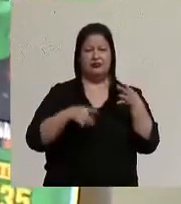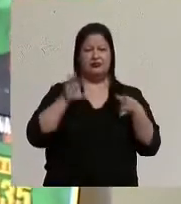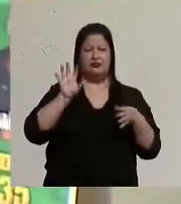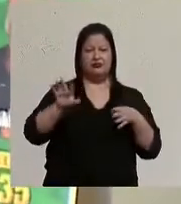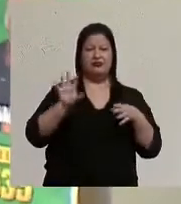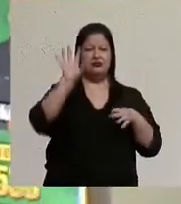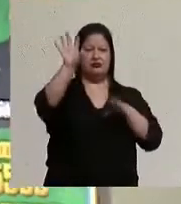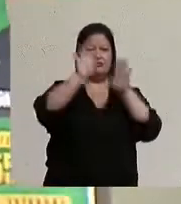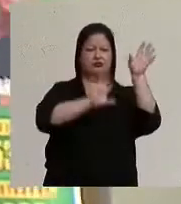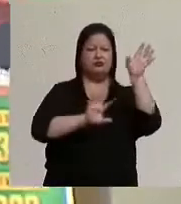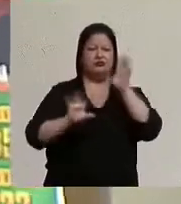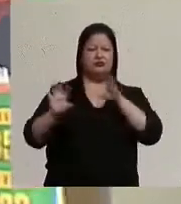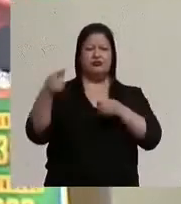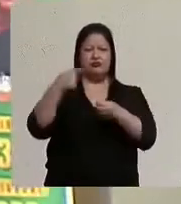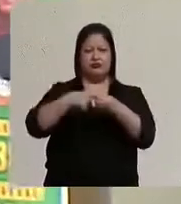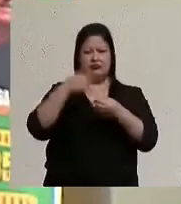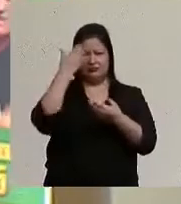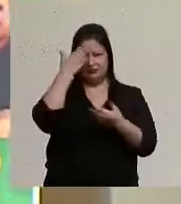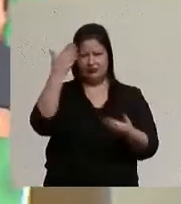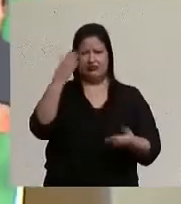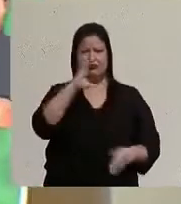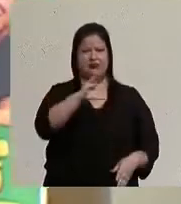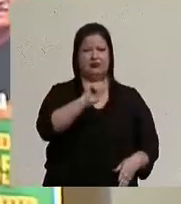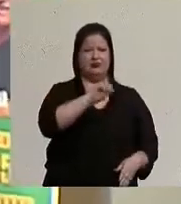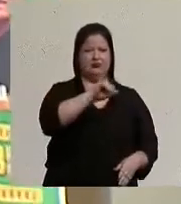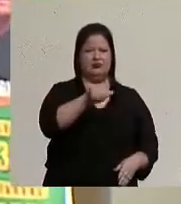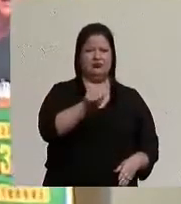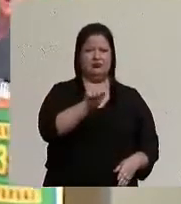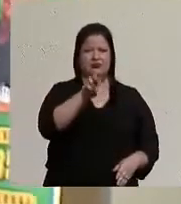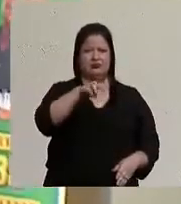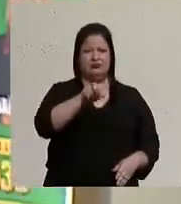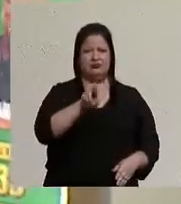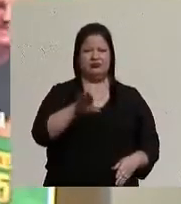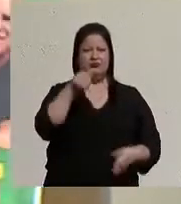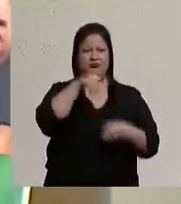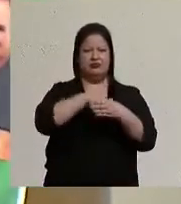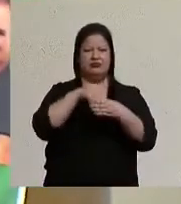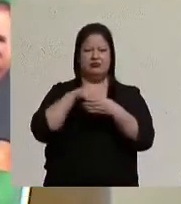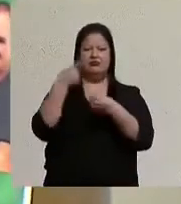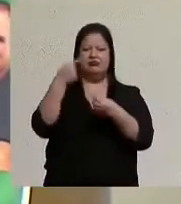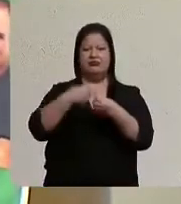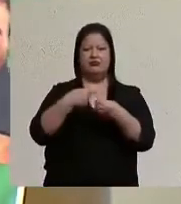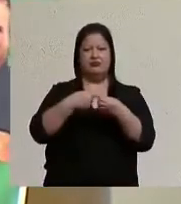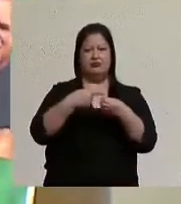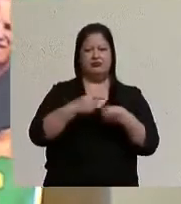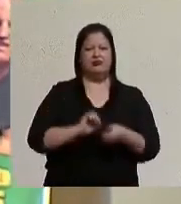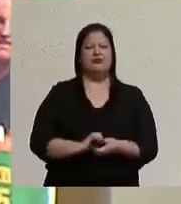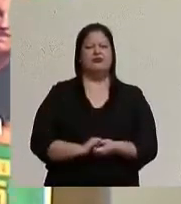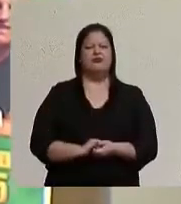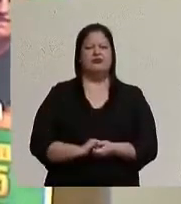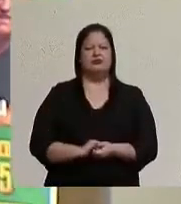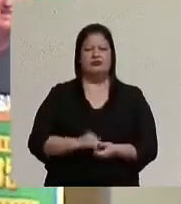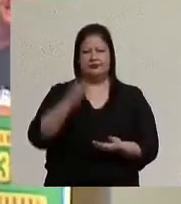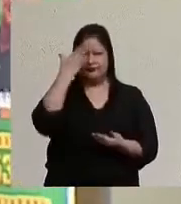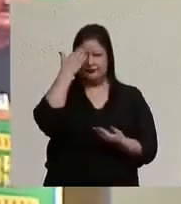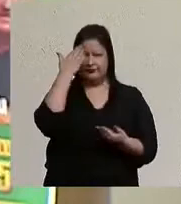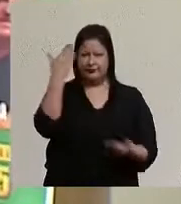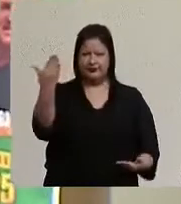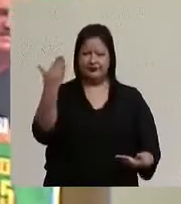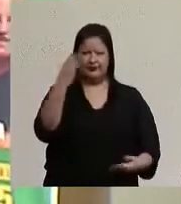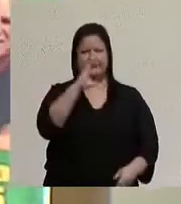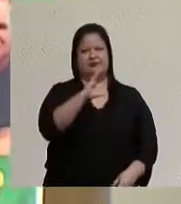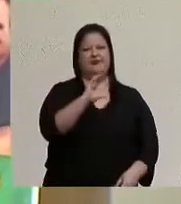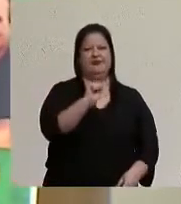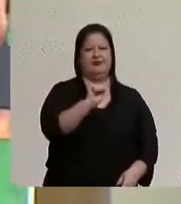né agradecer aí Cajamar o César foi o deputado mais votado na cidade de Cajamar né Obrigado